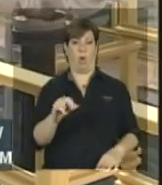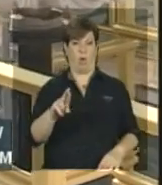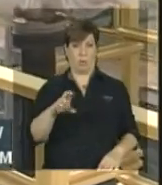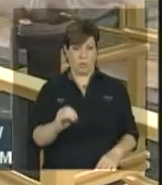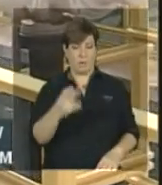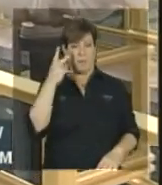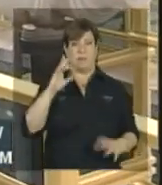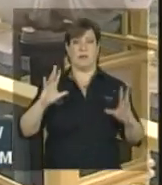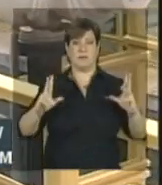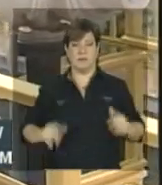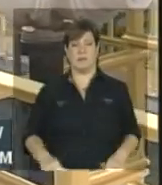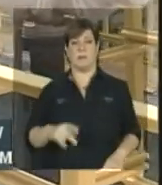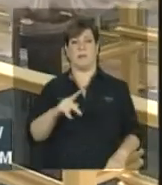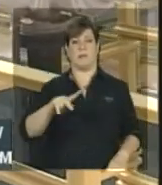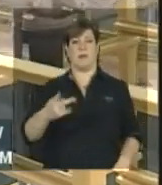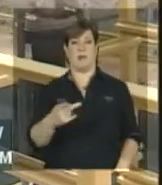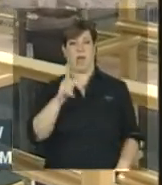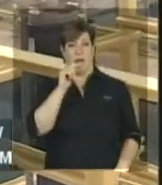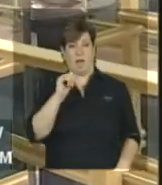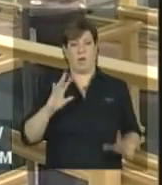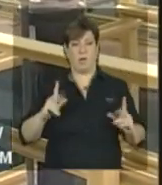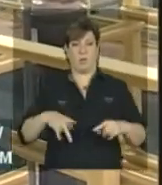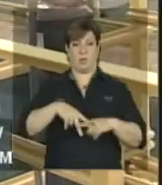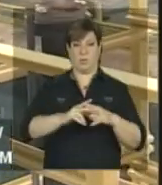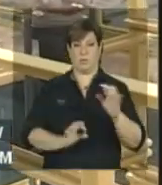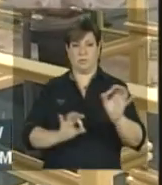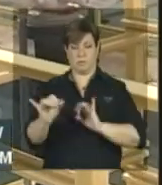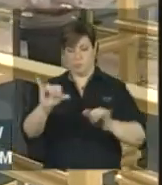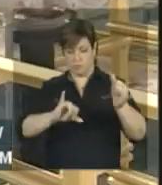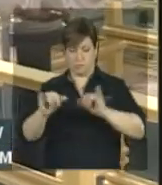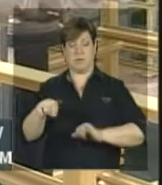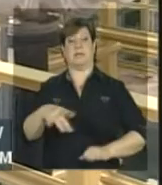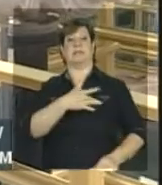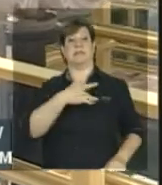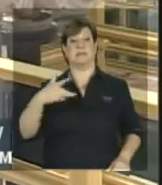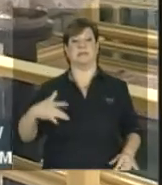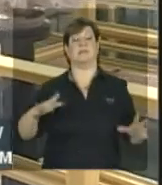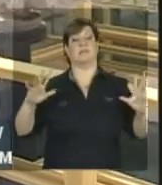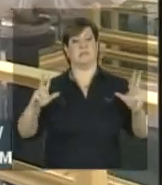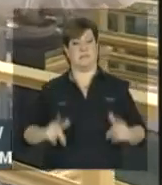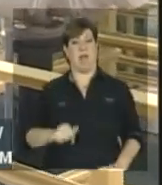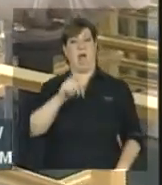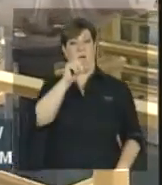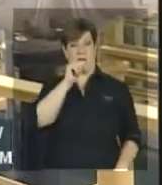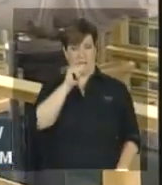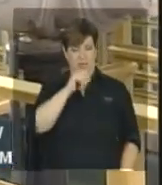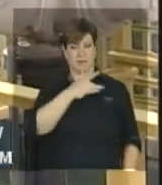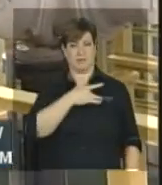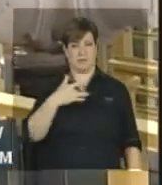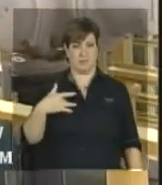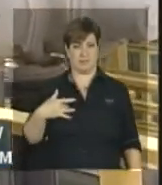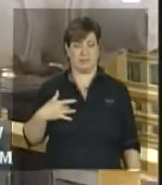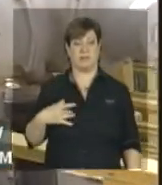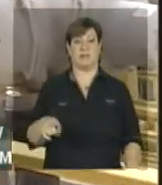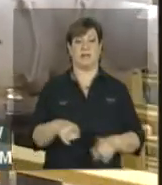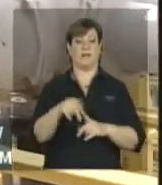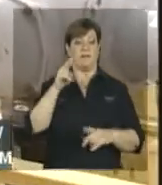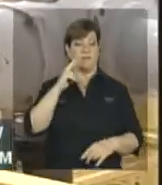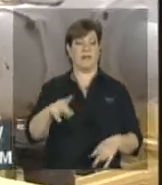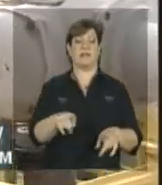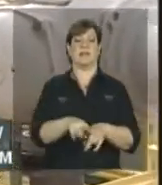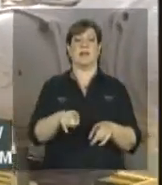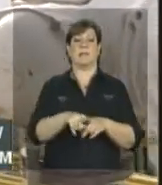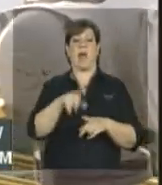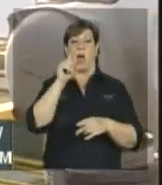para corrigir o pH da água, para tornar a água potável. Vão observar também o